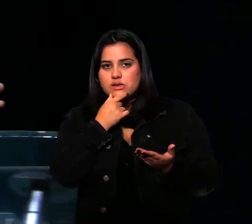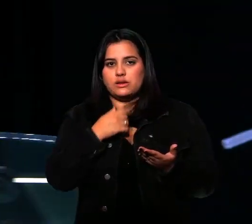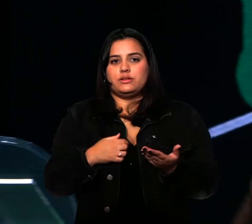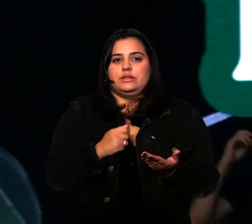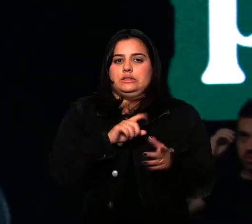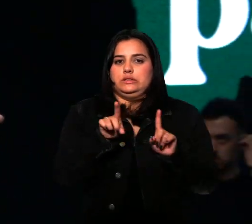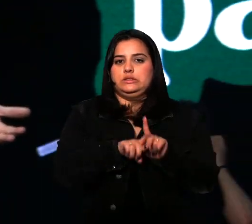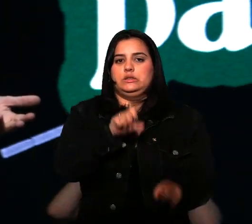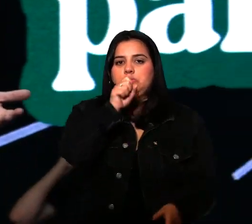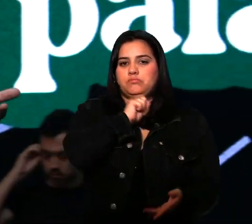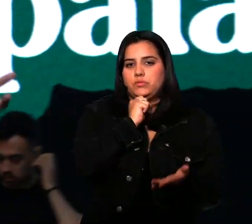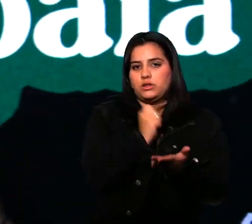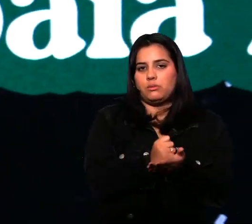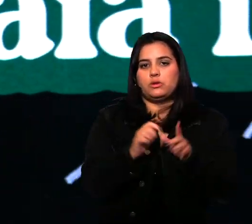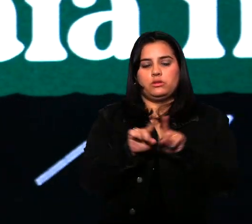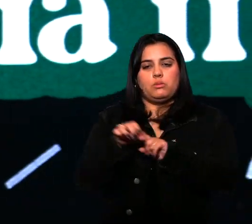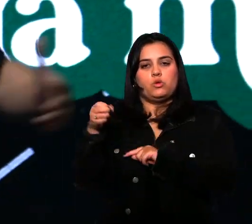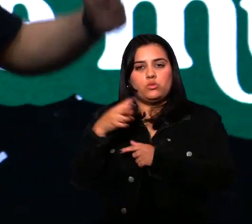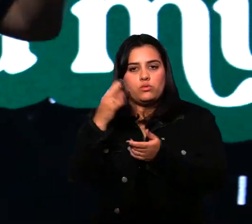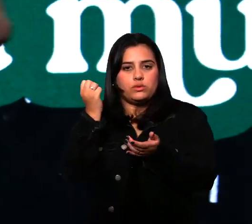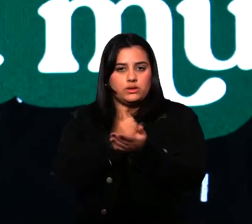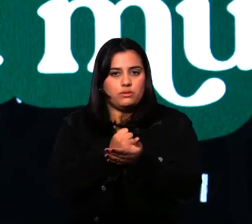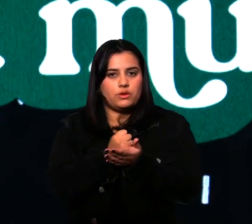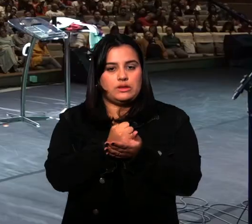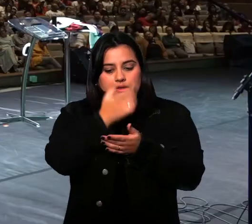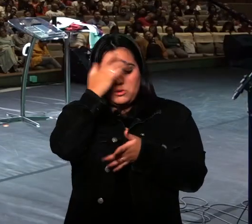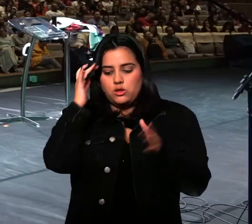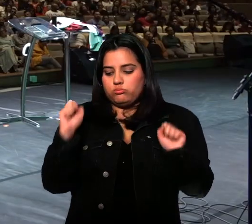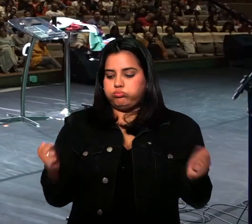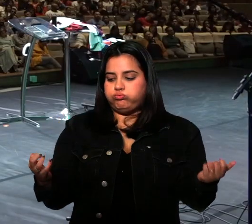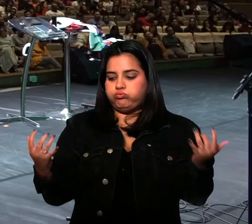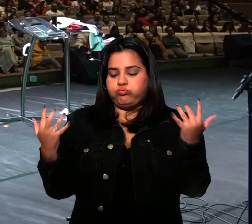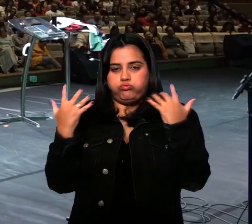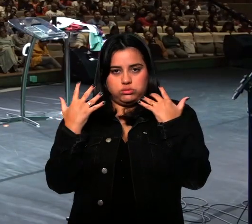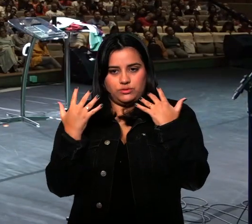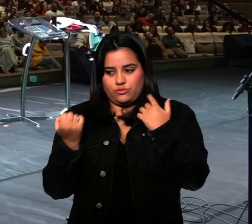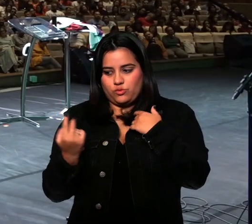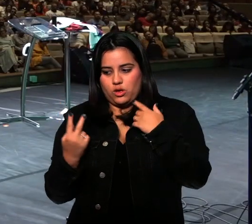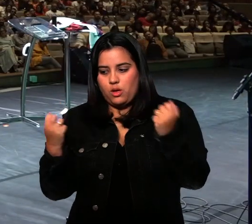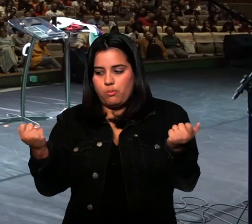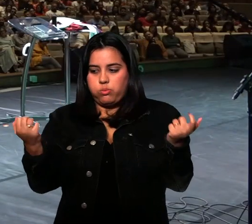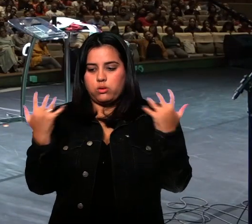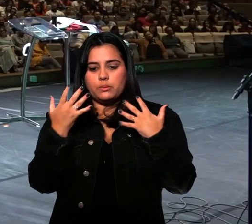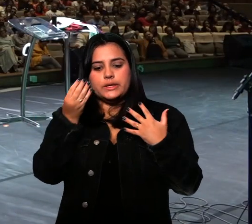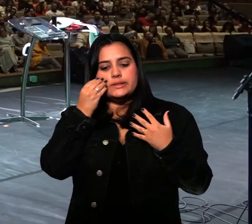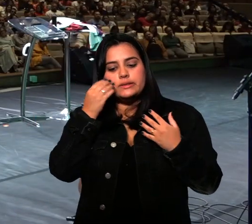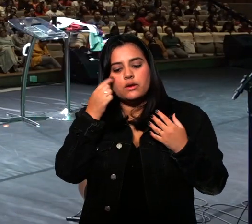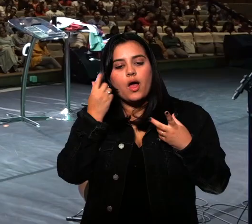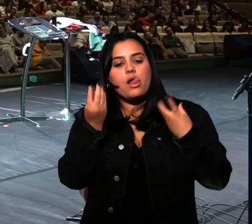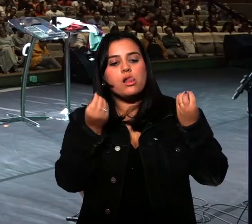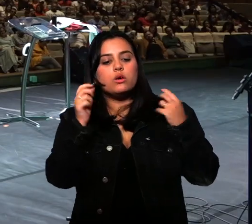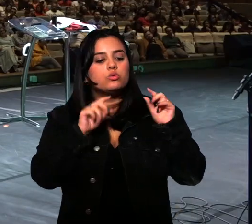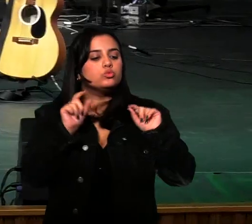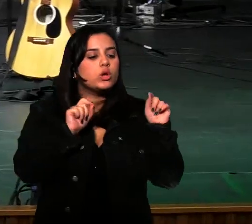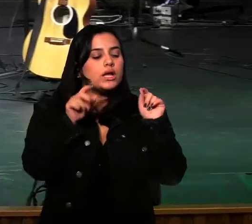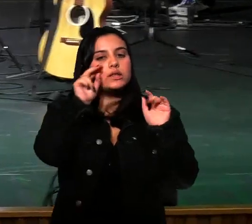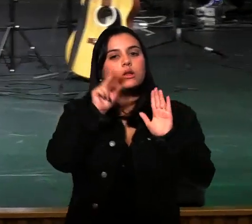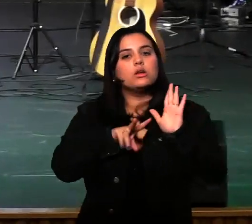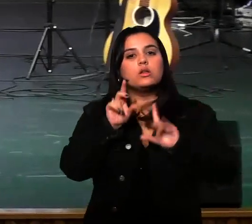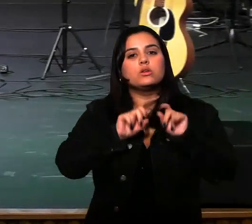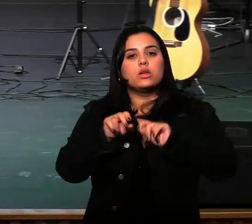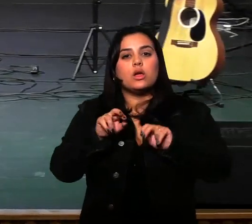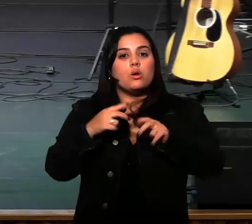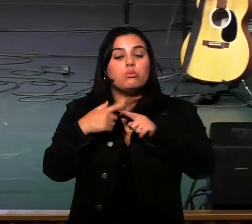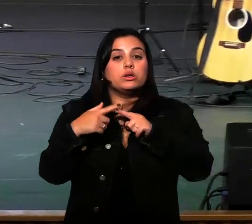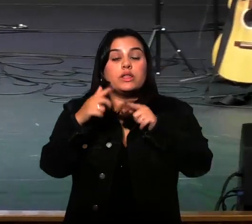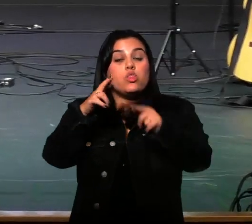Novo Testamento, e daqui a pouco as pessoas começaram a se aglomerar em cima dele e da esposa dele, para tentar ver um pouco o que eles estavam vendo, porque eles nunca tinham visto uma Bíblia